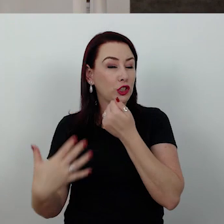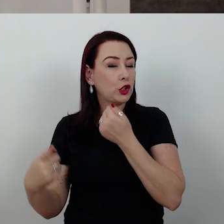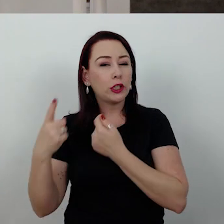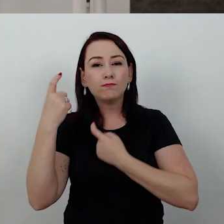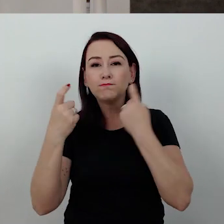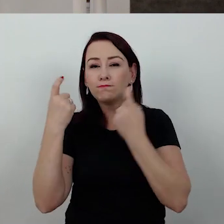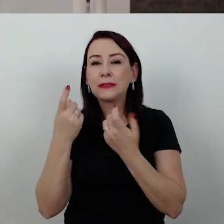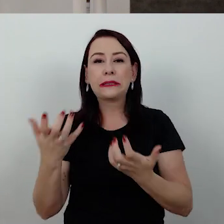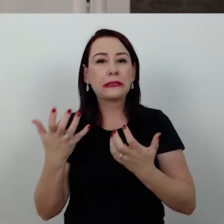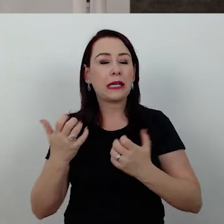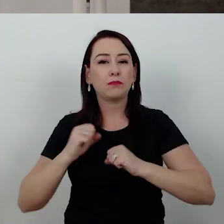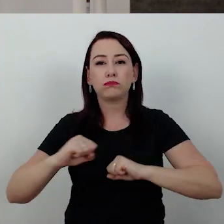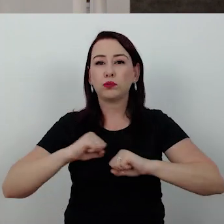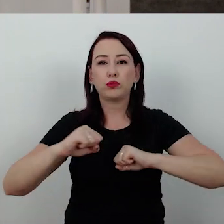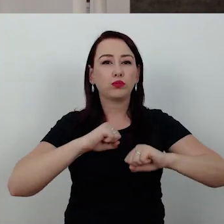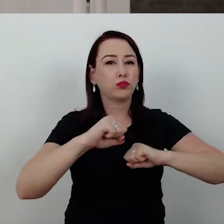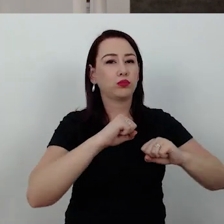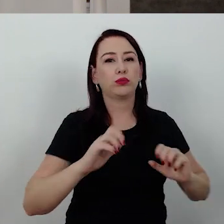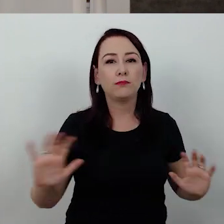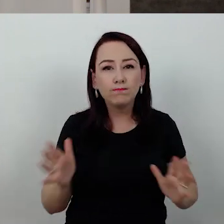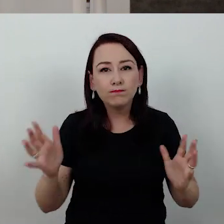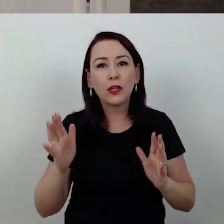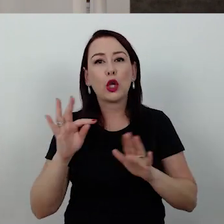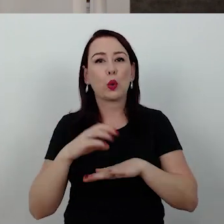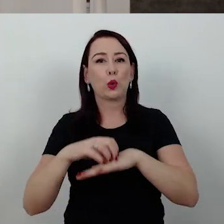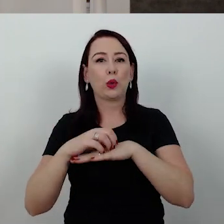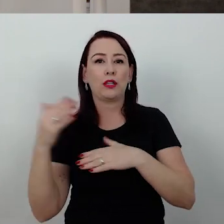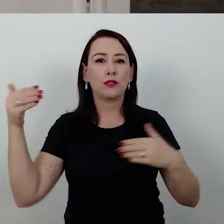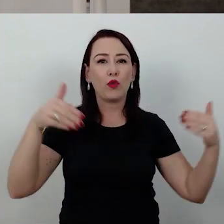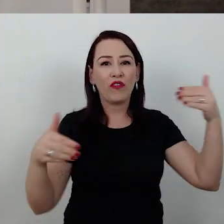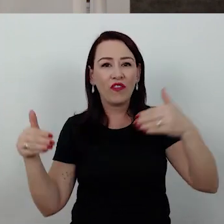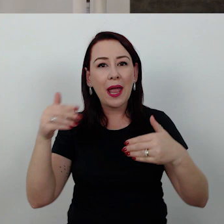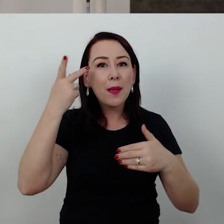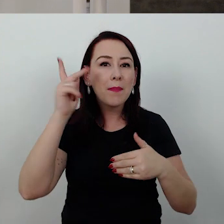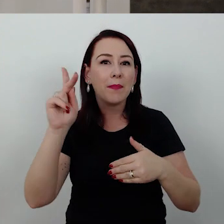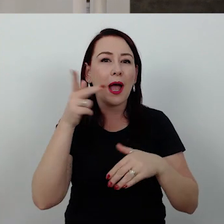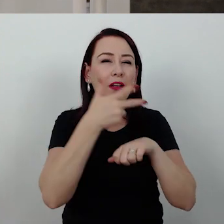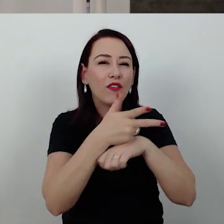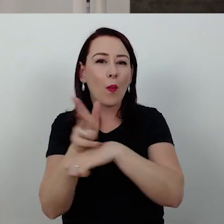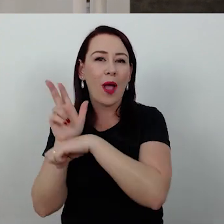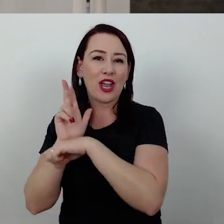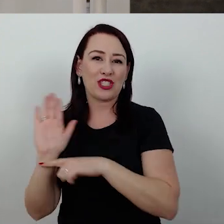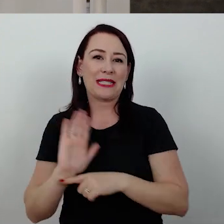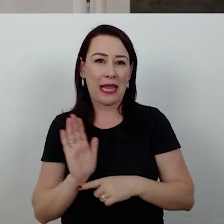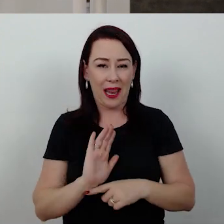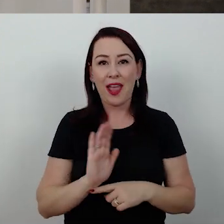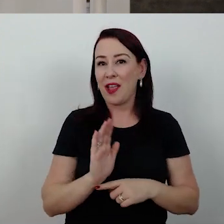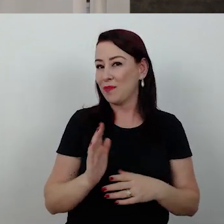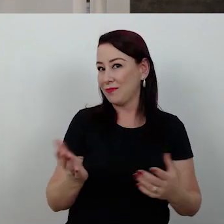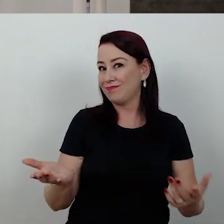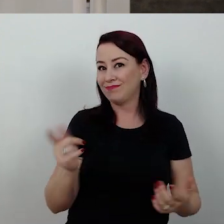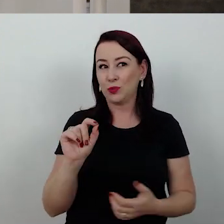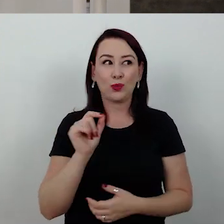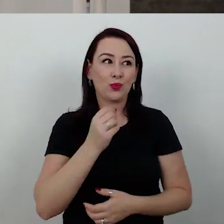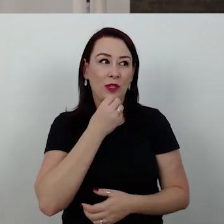essa gestão atual, pensar no turismo, né, de destino, de esse turismo cinematográfico. Então, esse apoio também